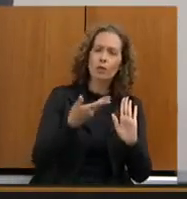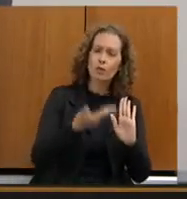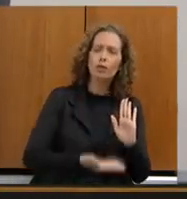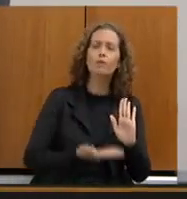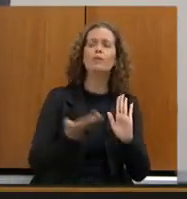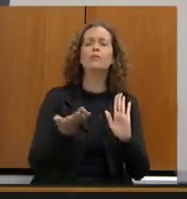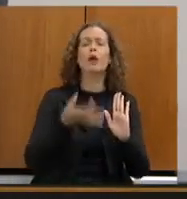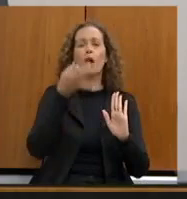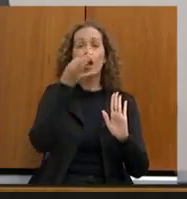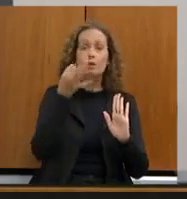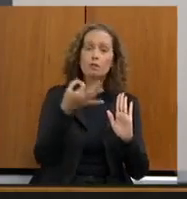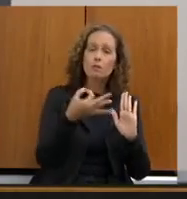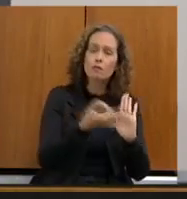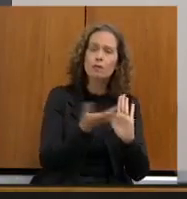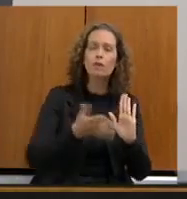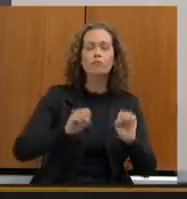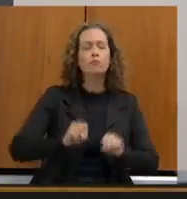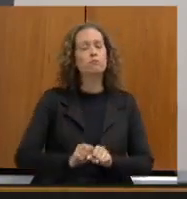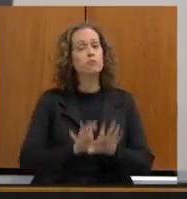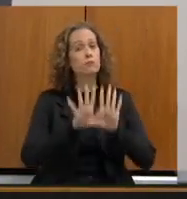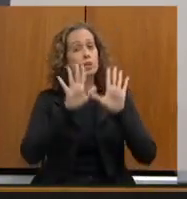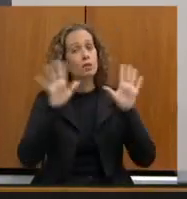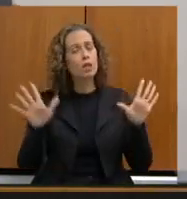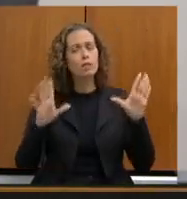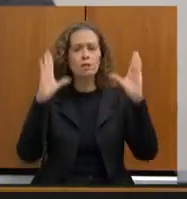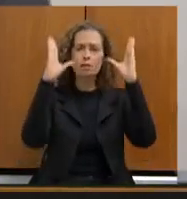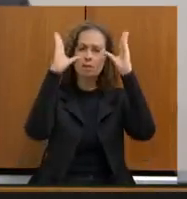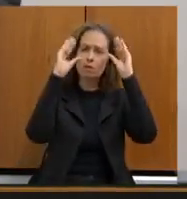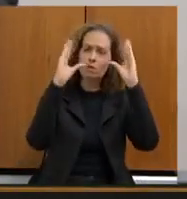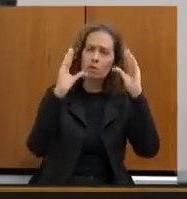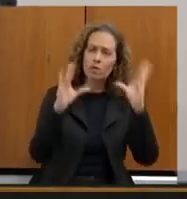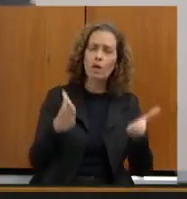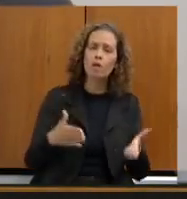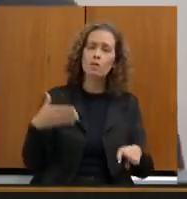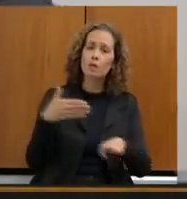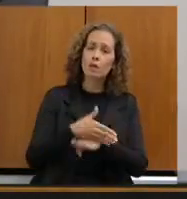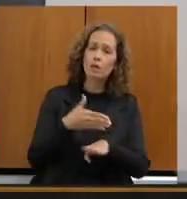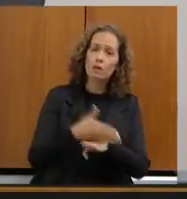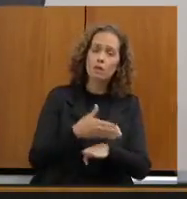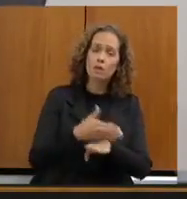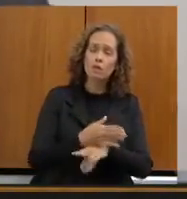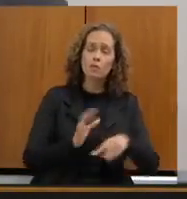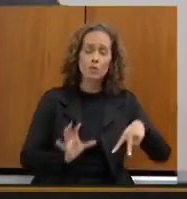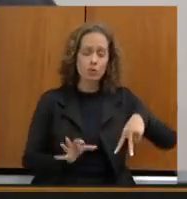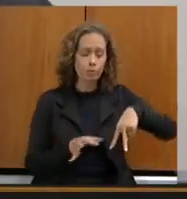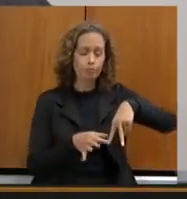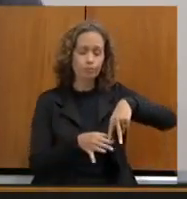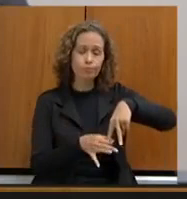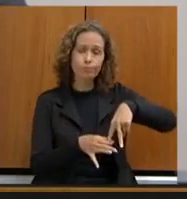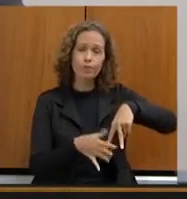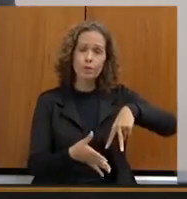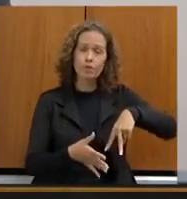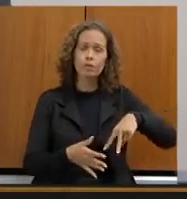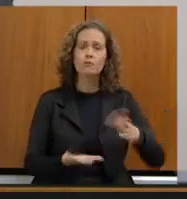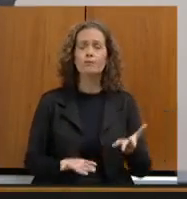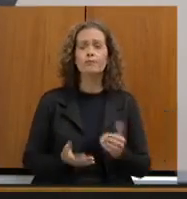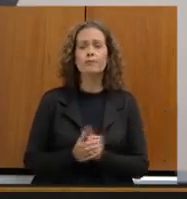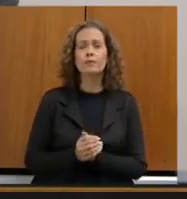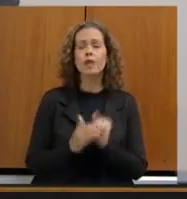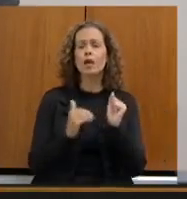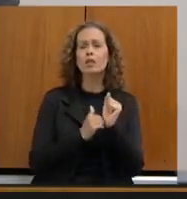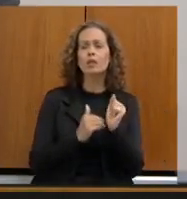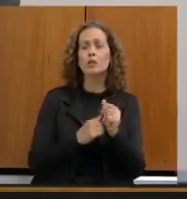projeto dando maior clareza nós Boa tarde para o acesso ao tornozelo lado a senha do tornozelo lado